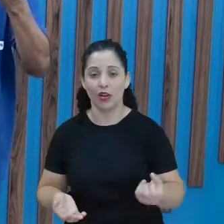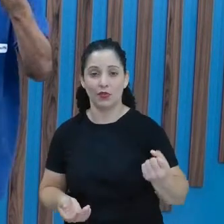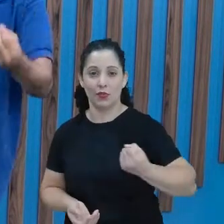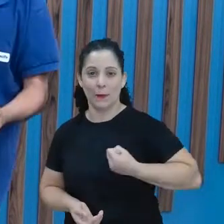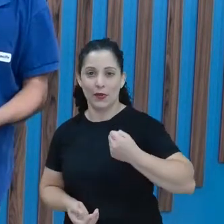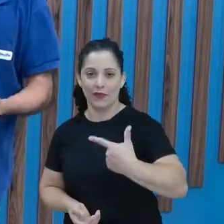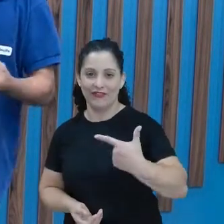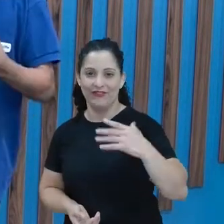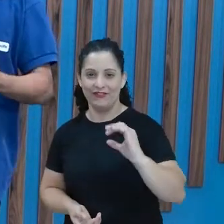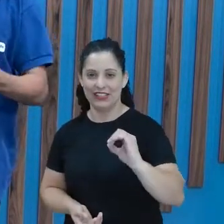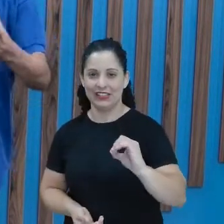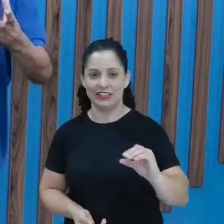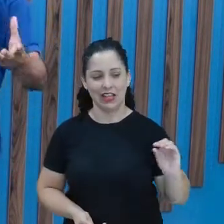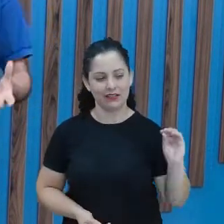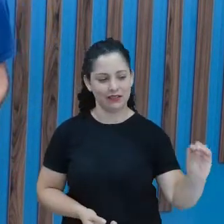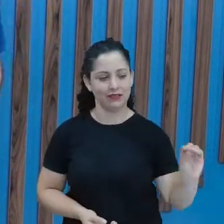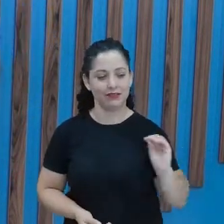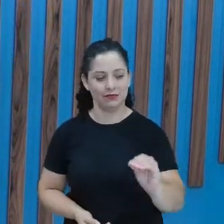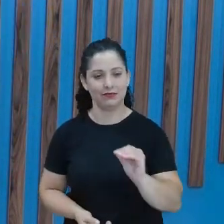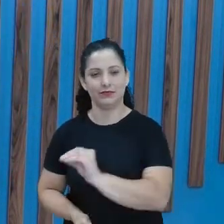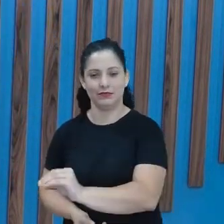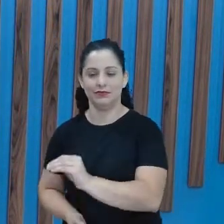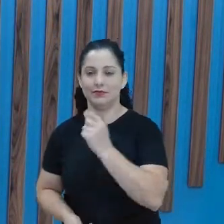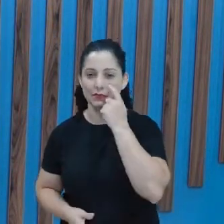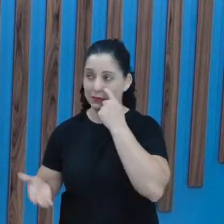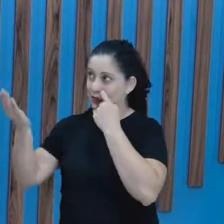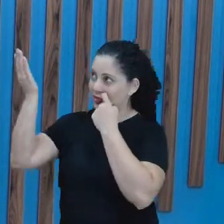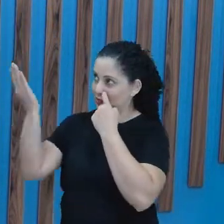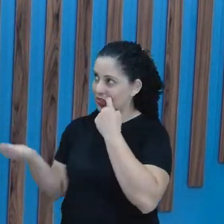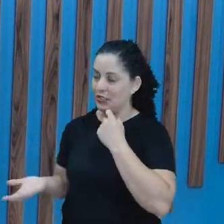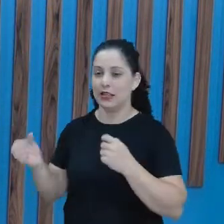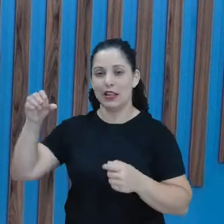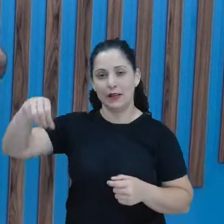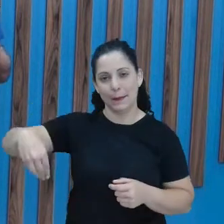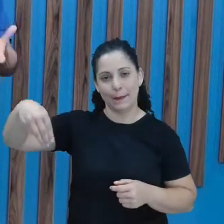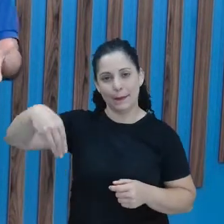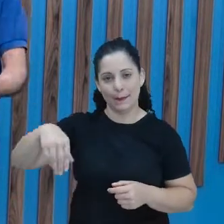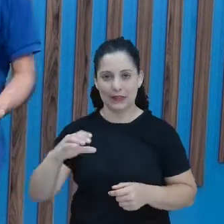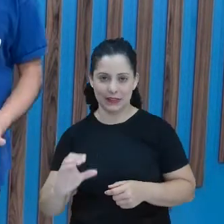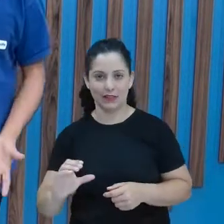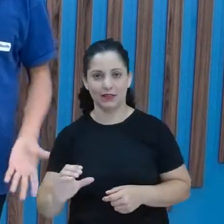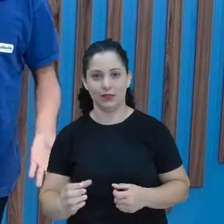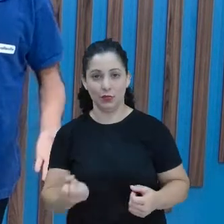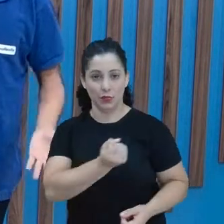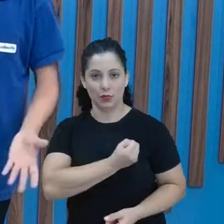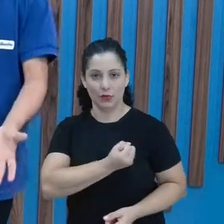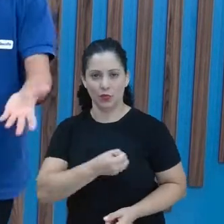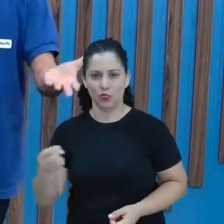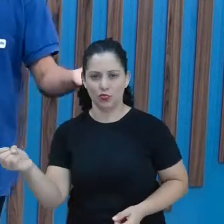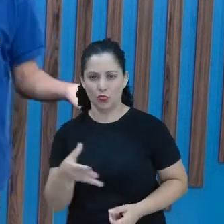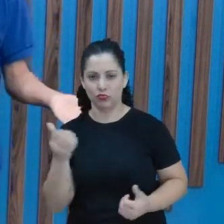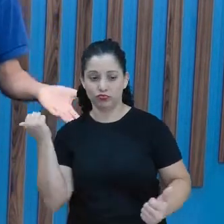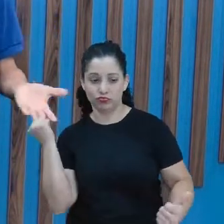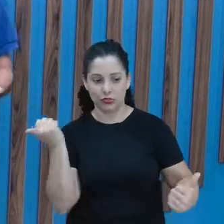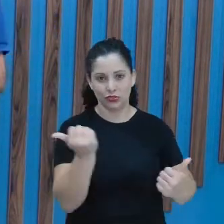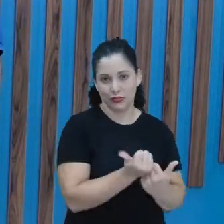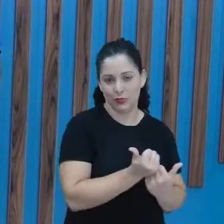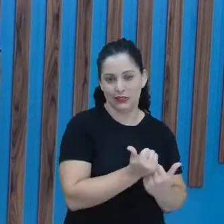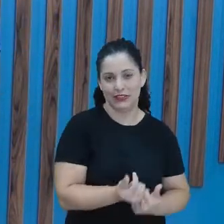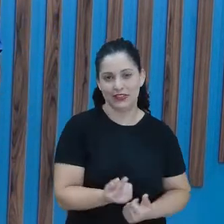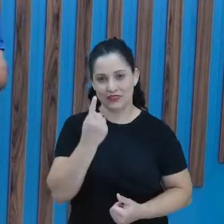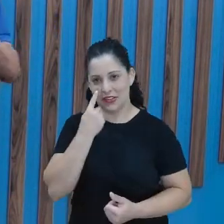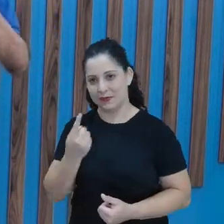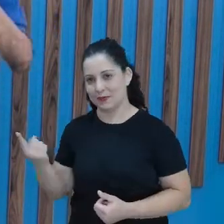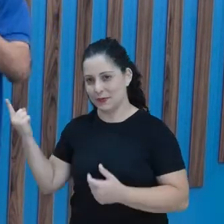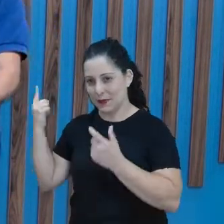número vinte, que é a multiplicação aqui do MMC, que vai ser o novo denominador dos valores. E como é que fica, Ricardinho? Bora lá.